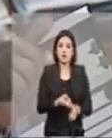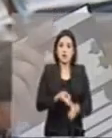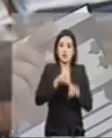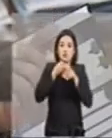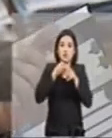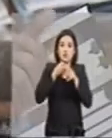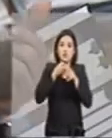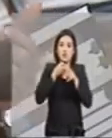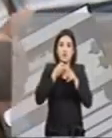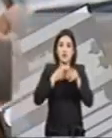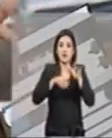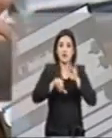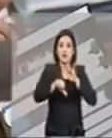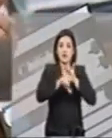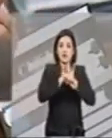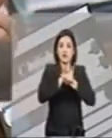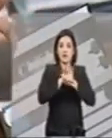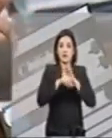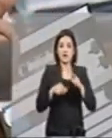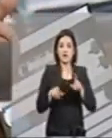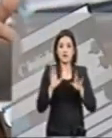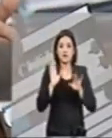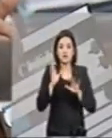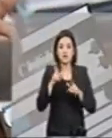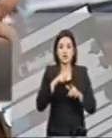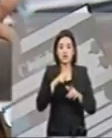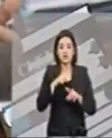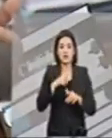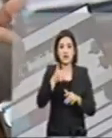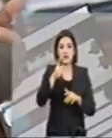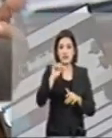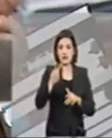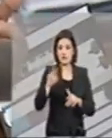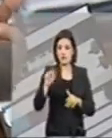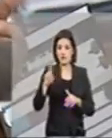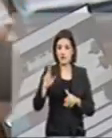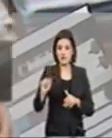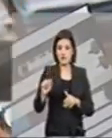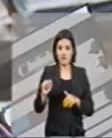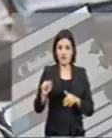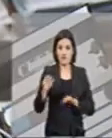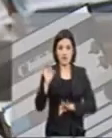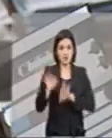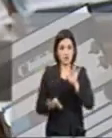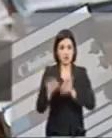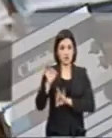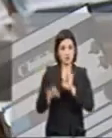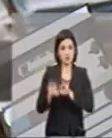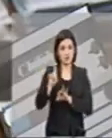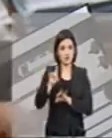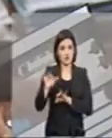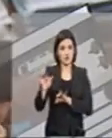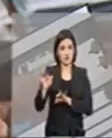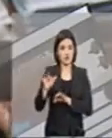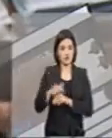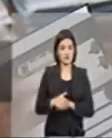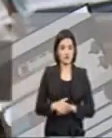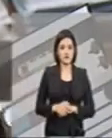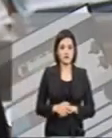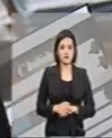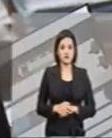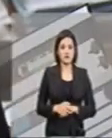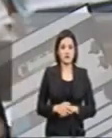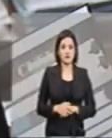criminal em curso na 10ª vara da Seção Judiciária do Distrito Federal. O